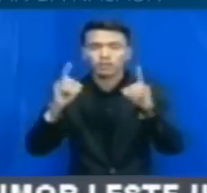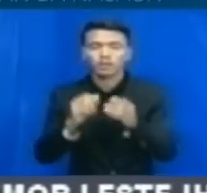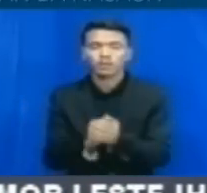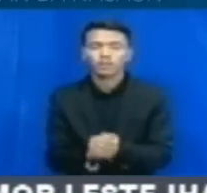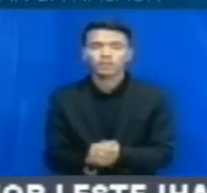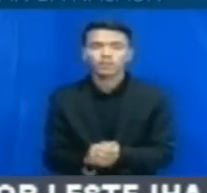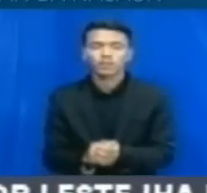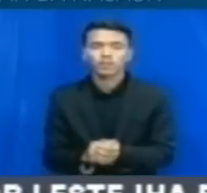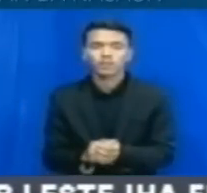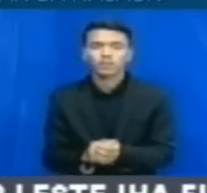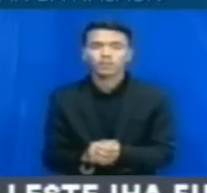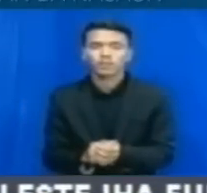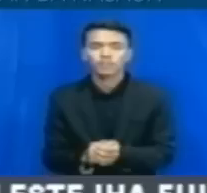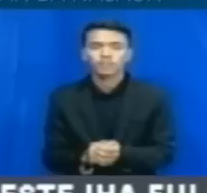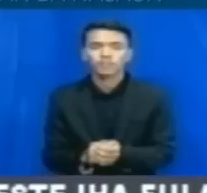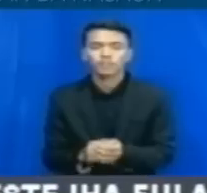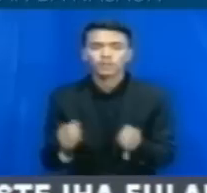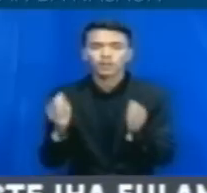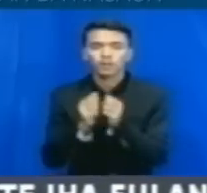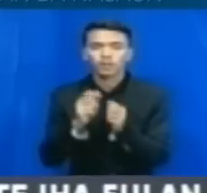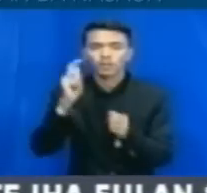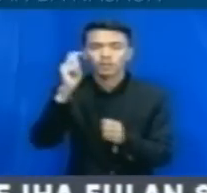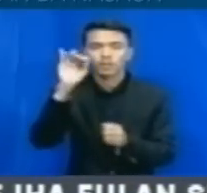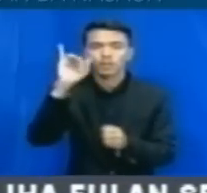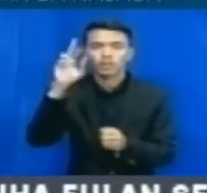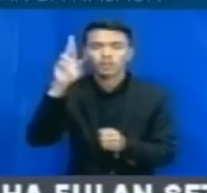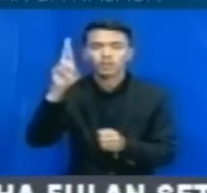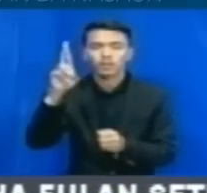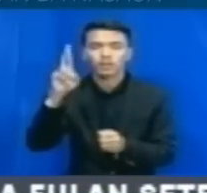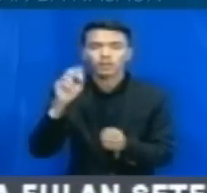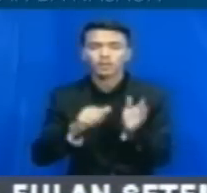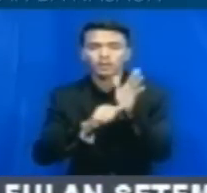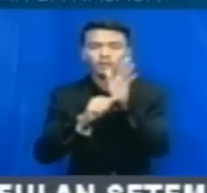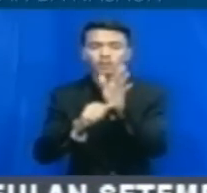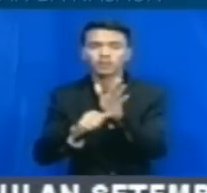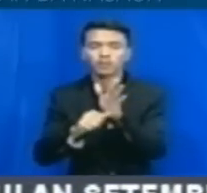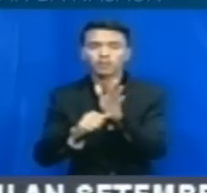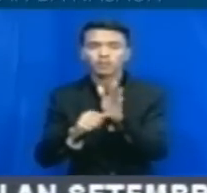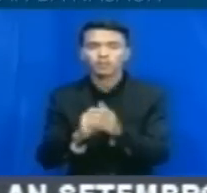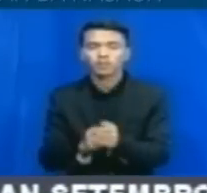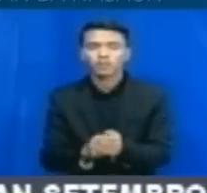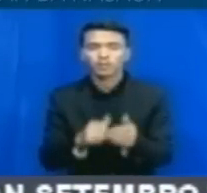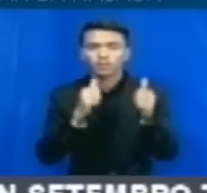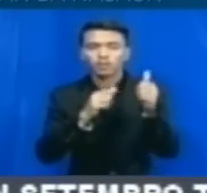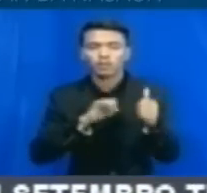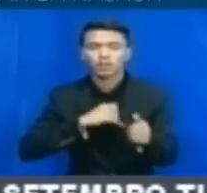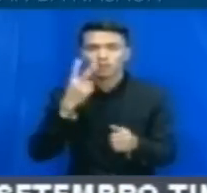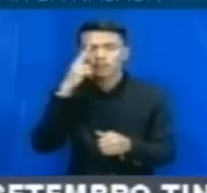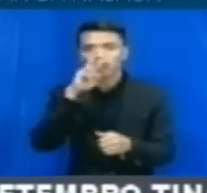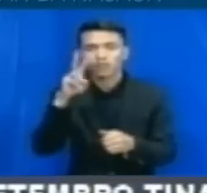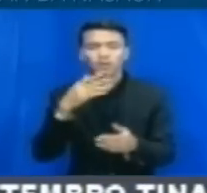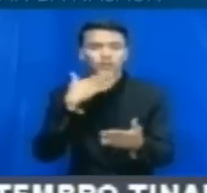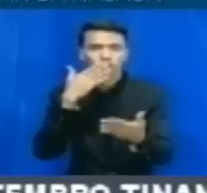de vema que aplica mantém o tirno mos aplica medida coação de beca apresentação prólica tu refez ne hare kata ne